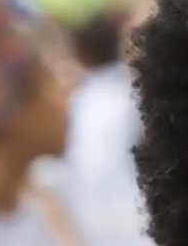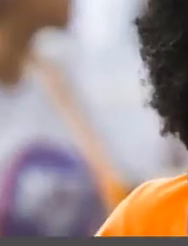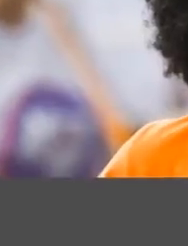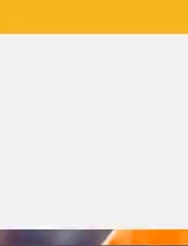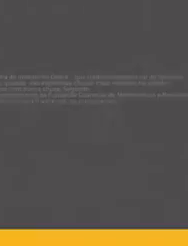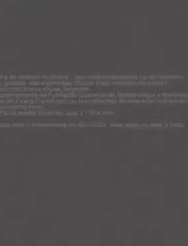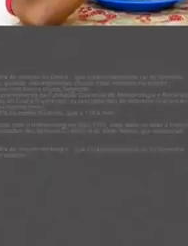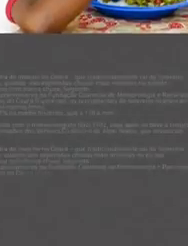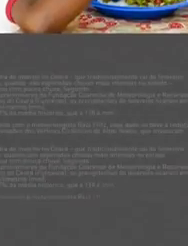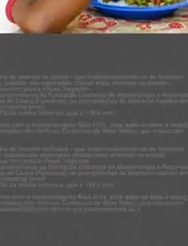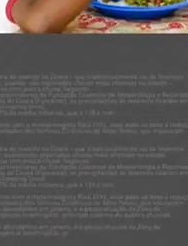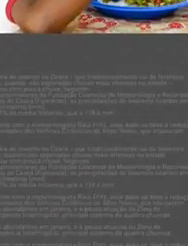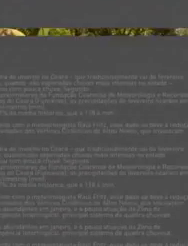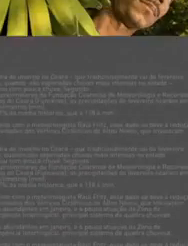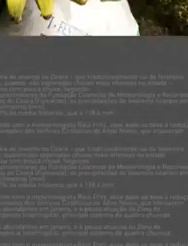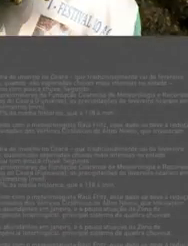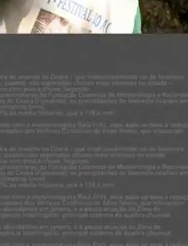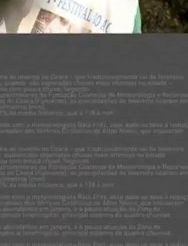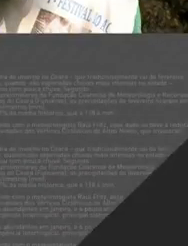o